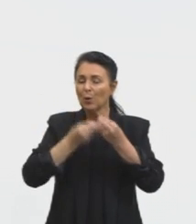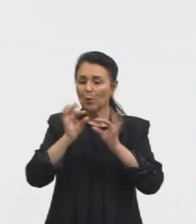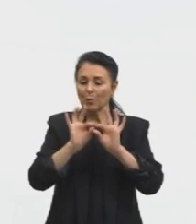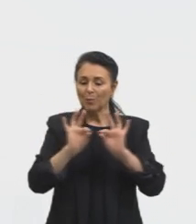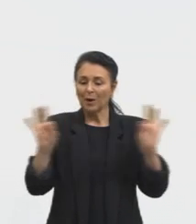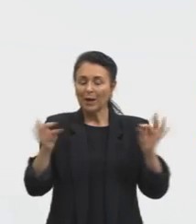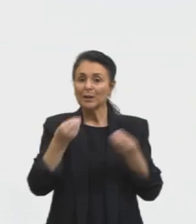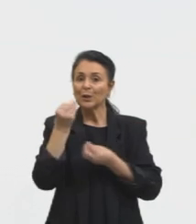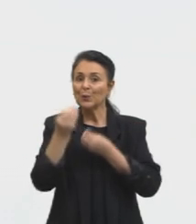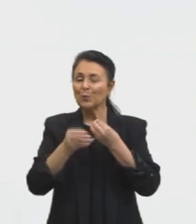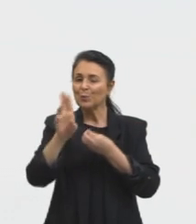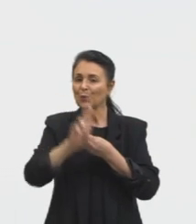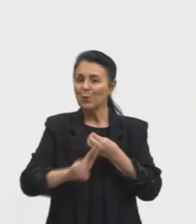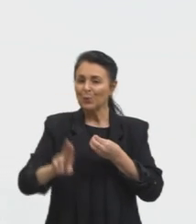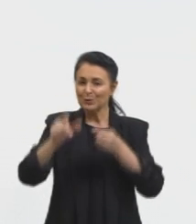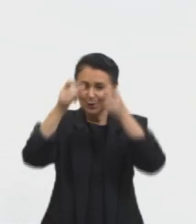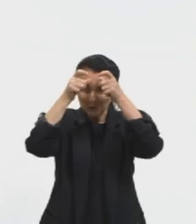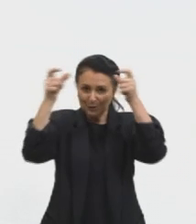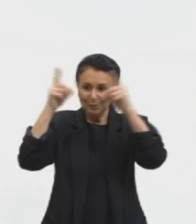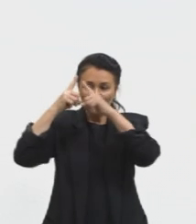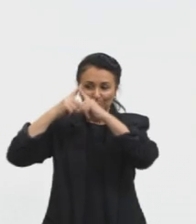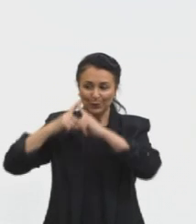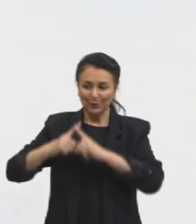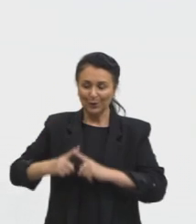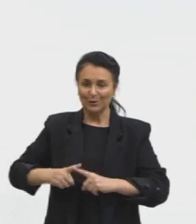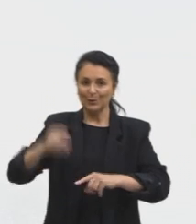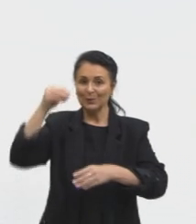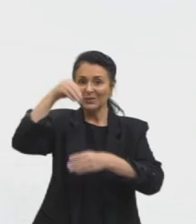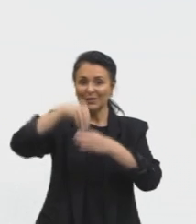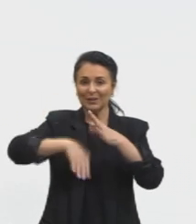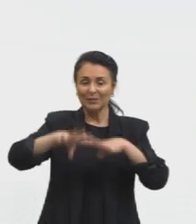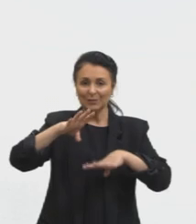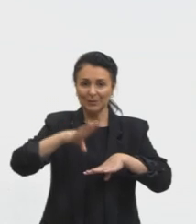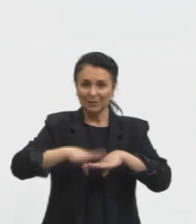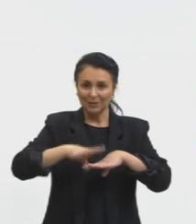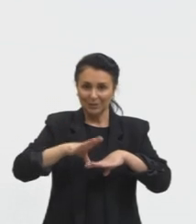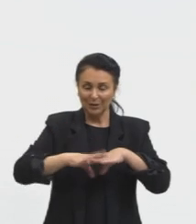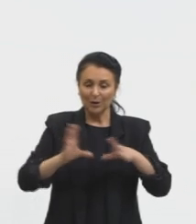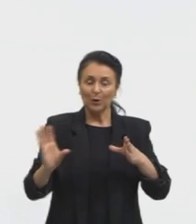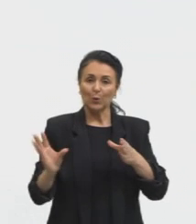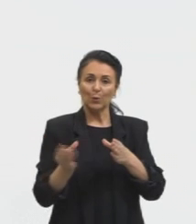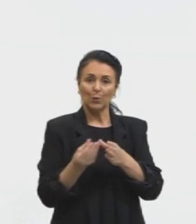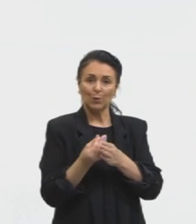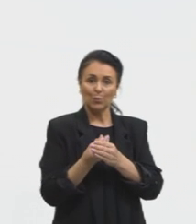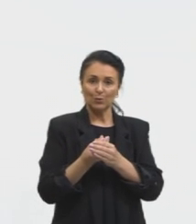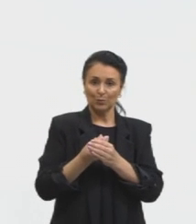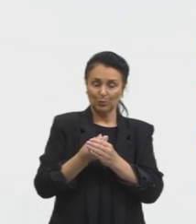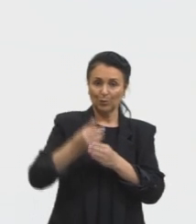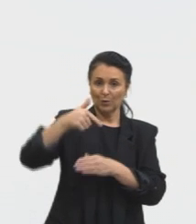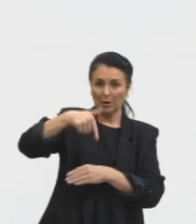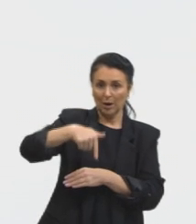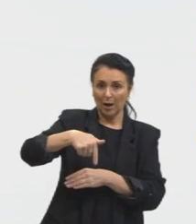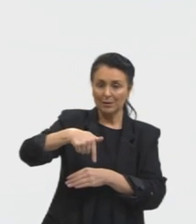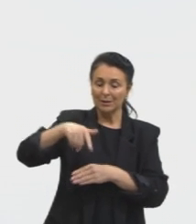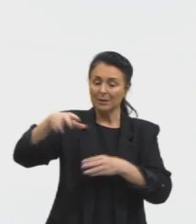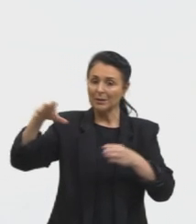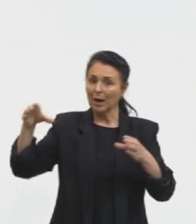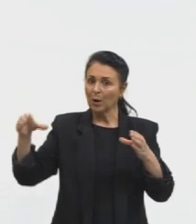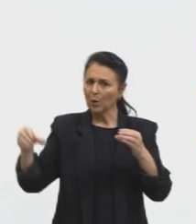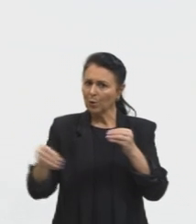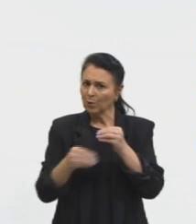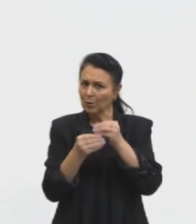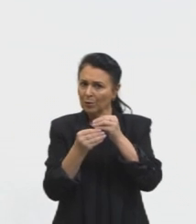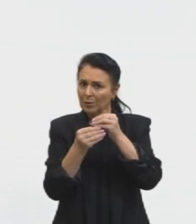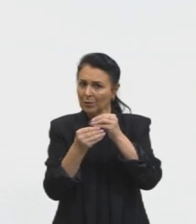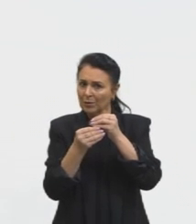reta e como a gente aplica o conhecimento lógico-matemático então o conjunto dos números reais é um conjunto completo existe